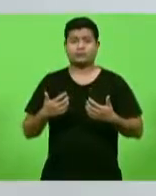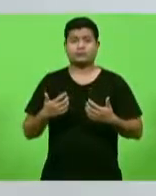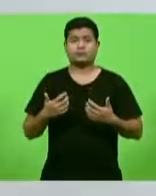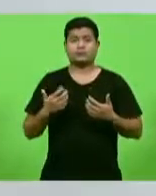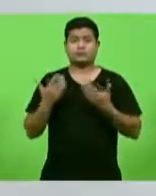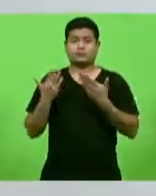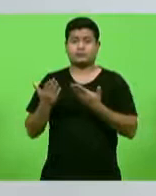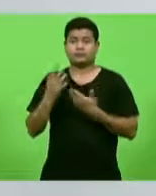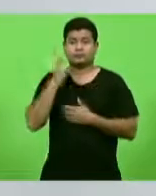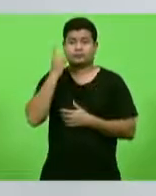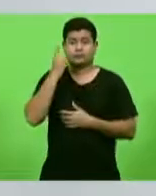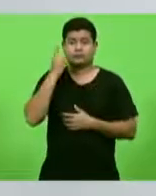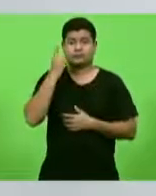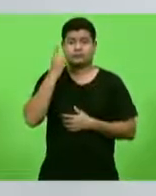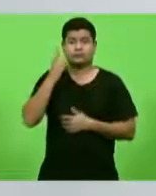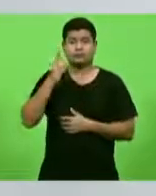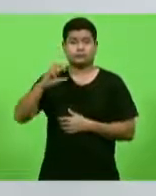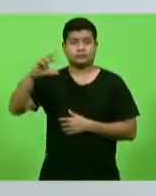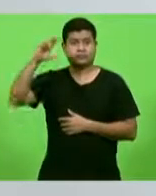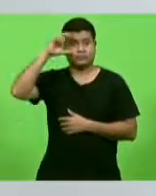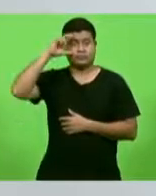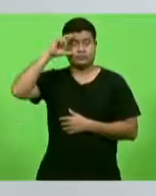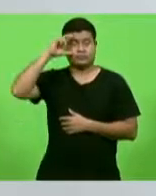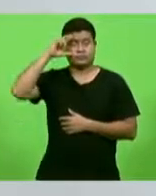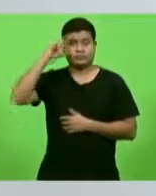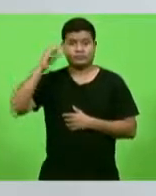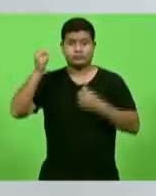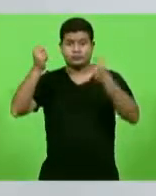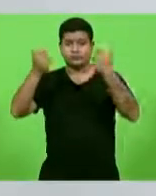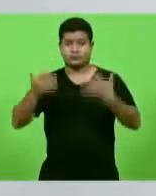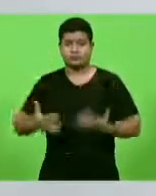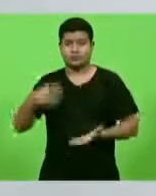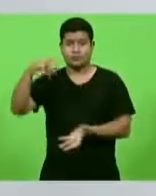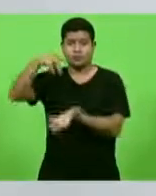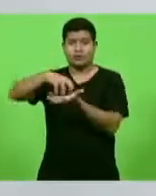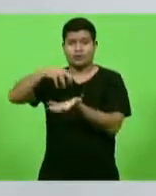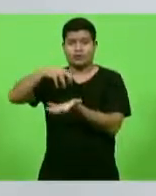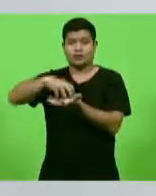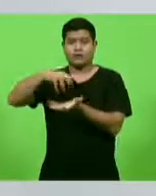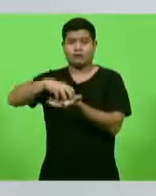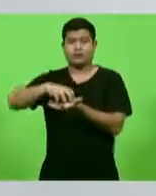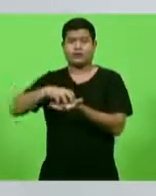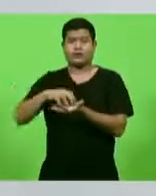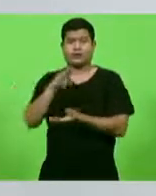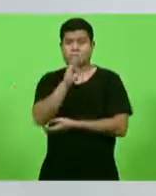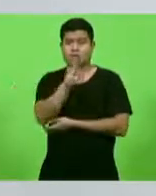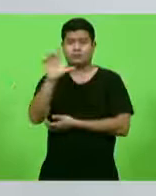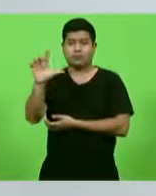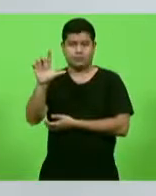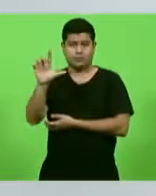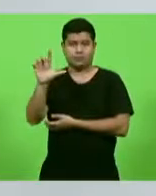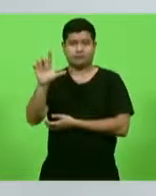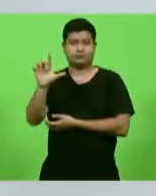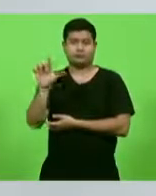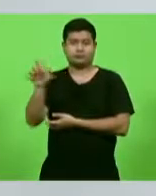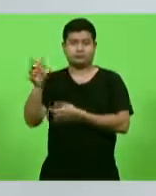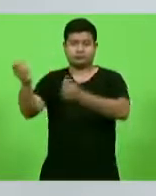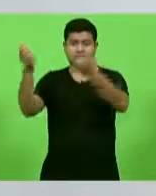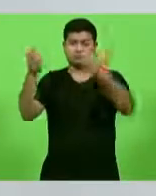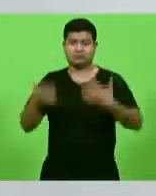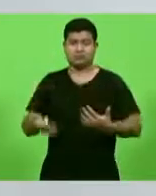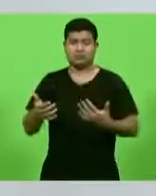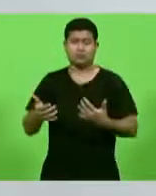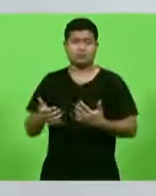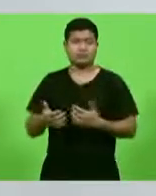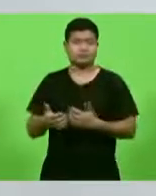deputado Alba fez algumas considerações com relação ao centro de eventos de Blumenau, deputado